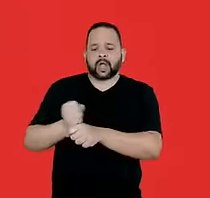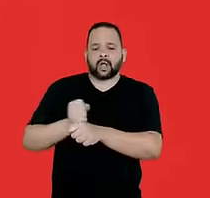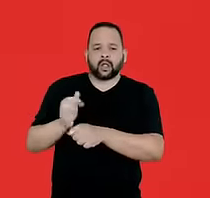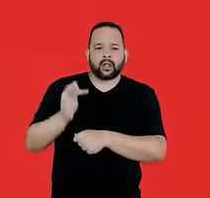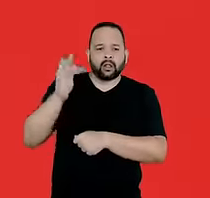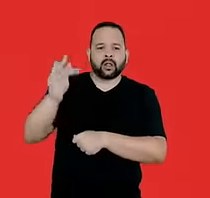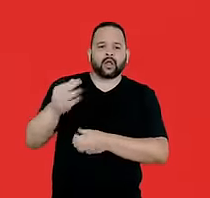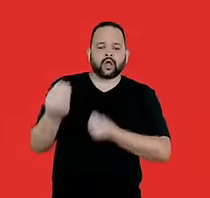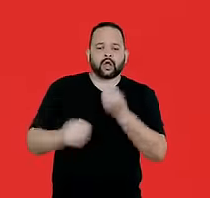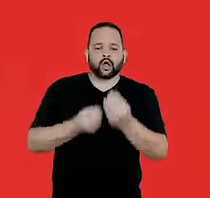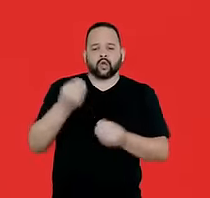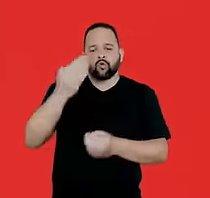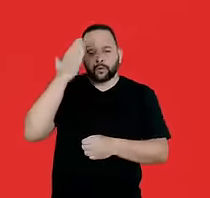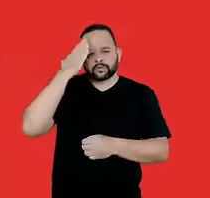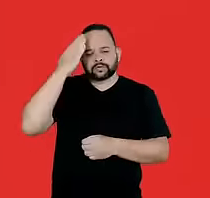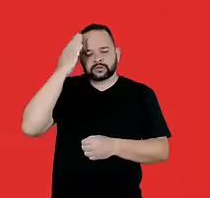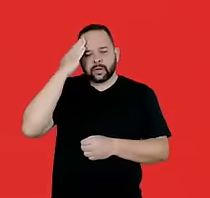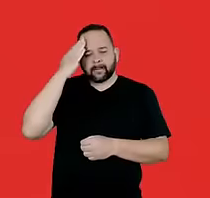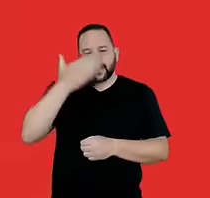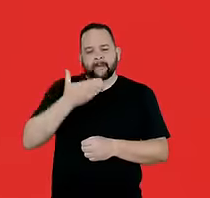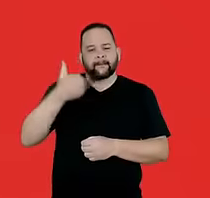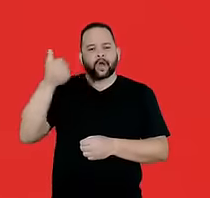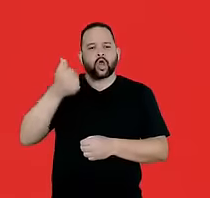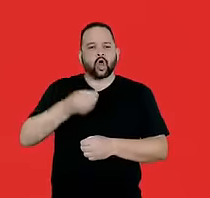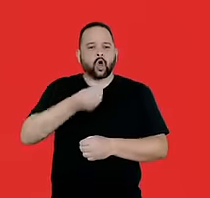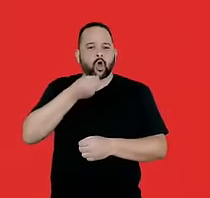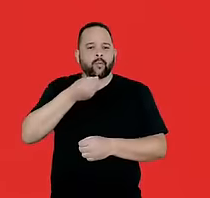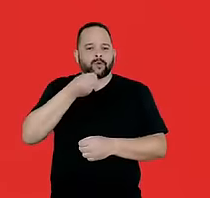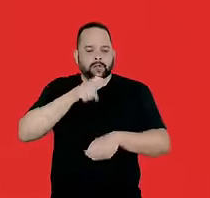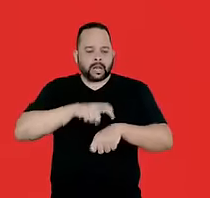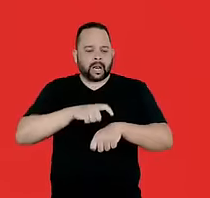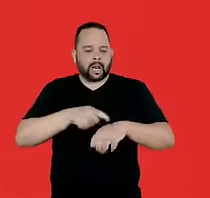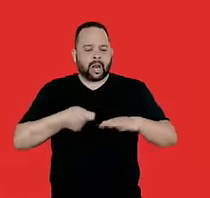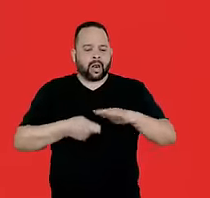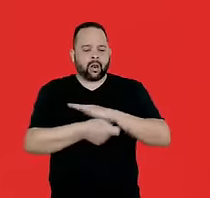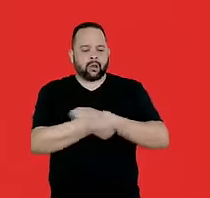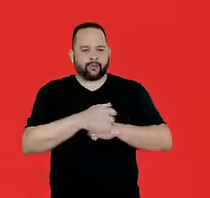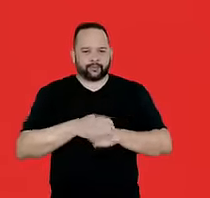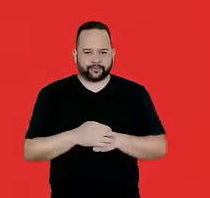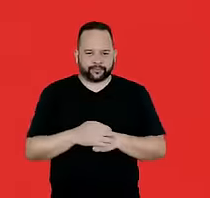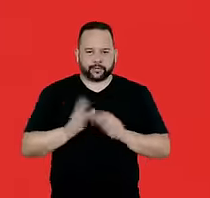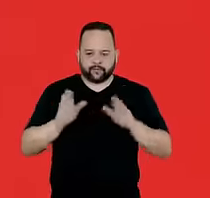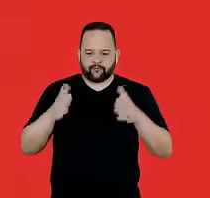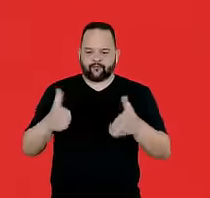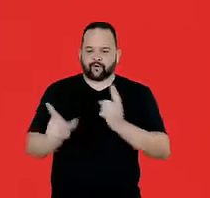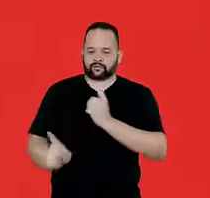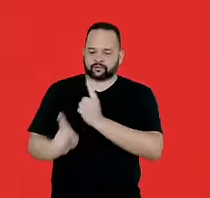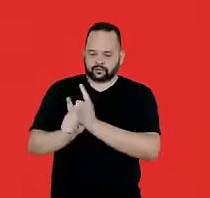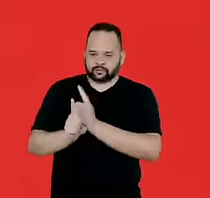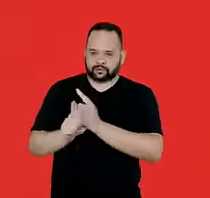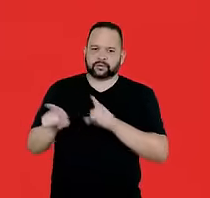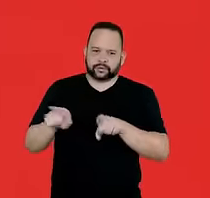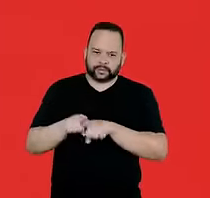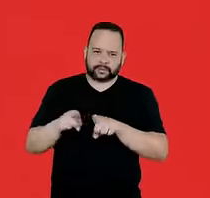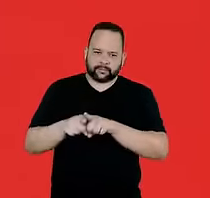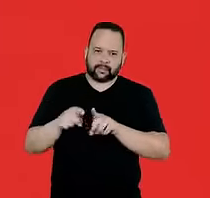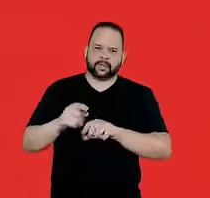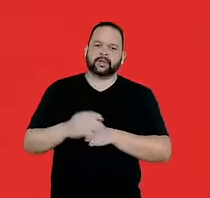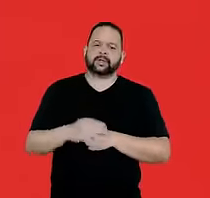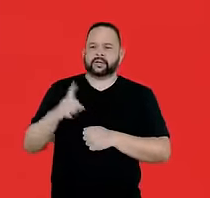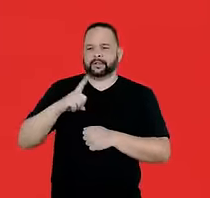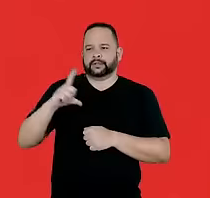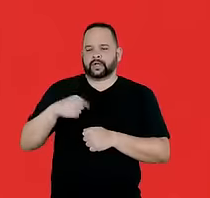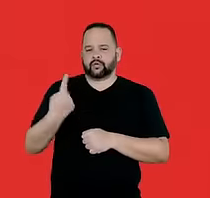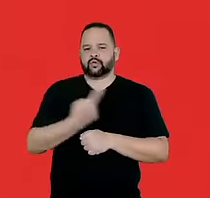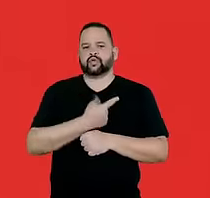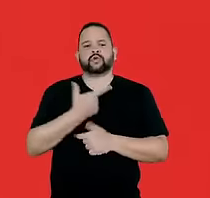Esses são os focos desse encontro que Claro também tem como pano de fundo o nosso desejo de colocar os